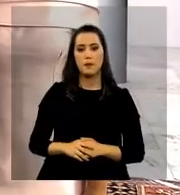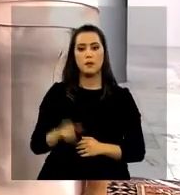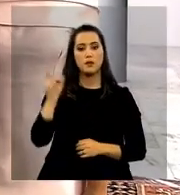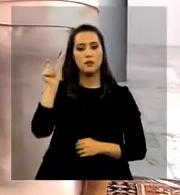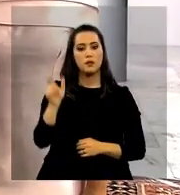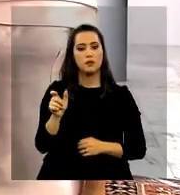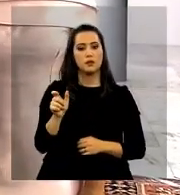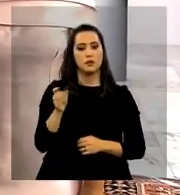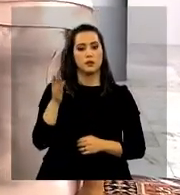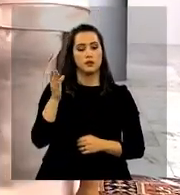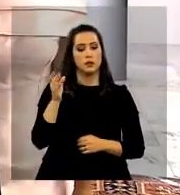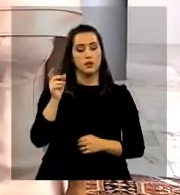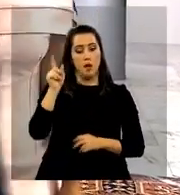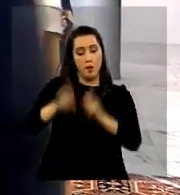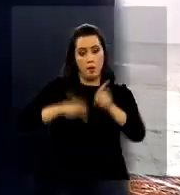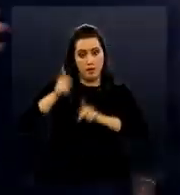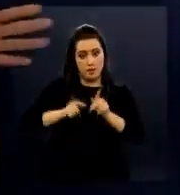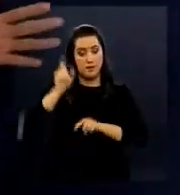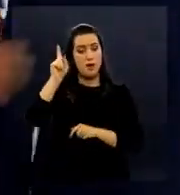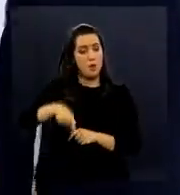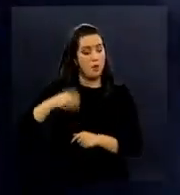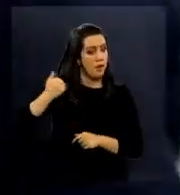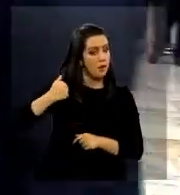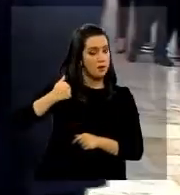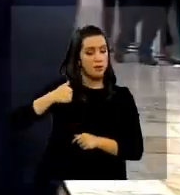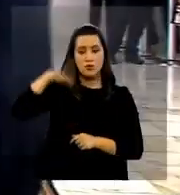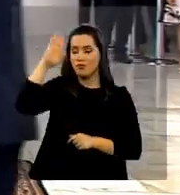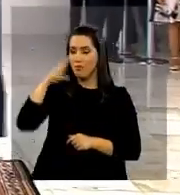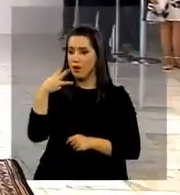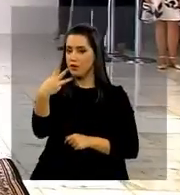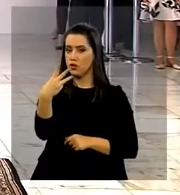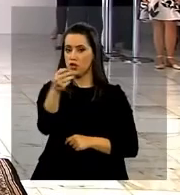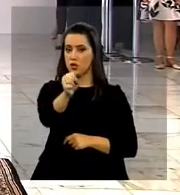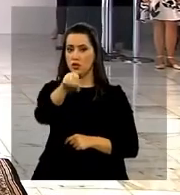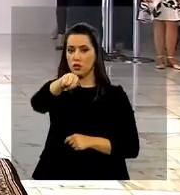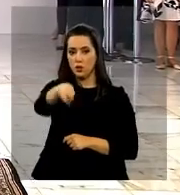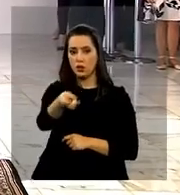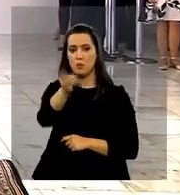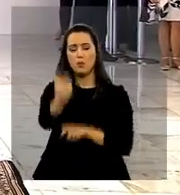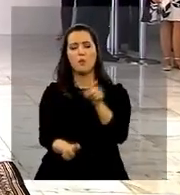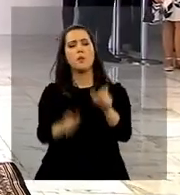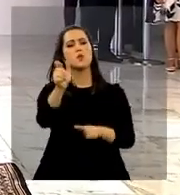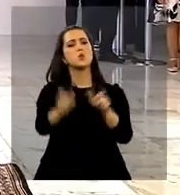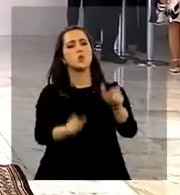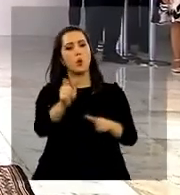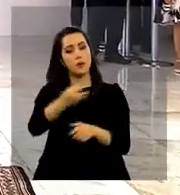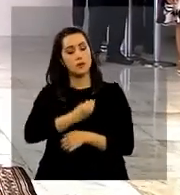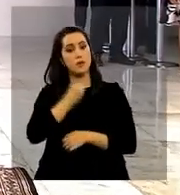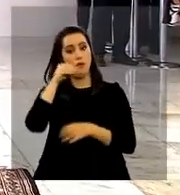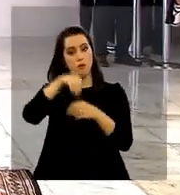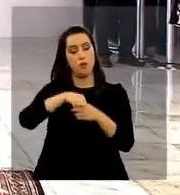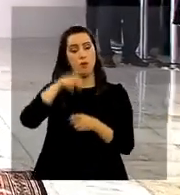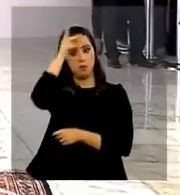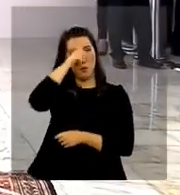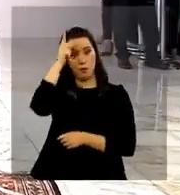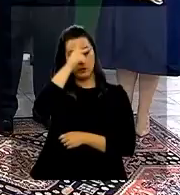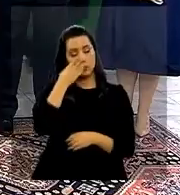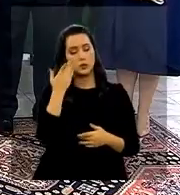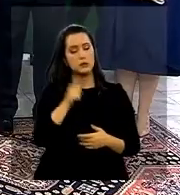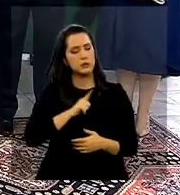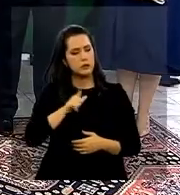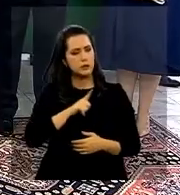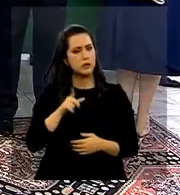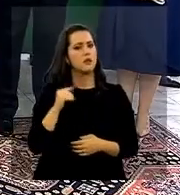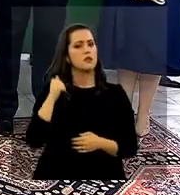população da Polônia é de mais de 38 milhões de habitantes e tem